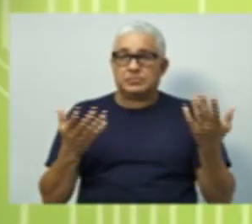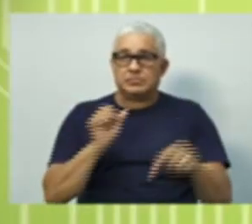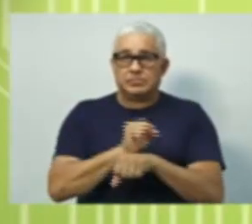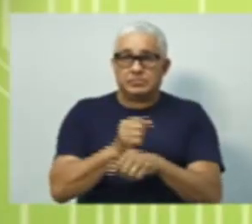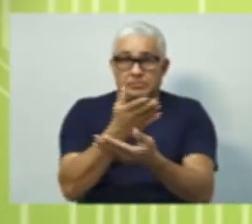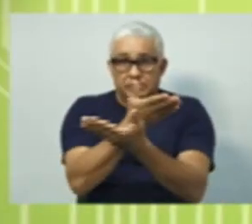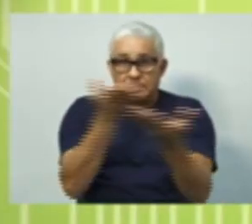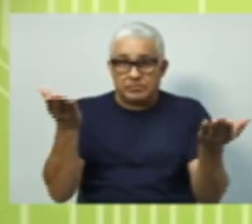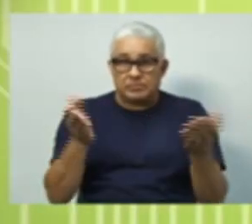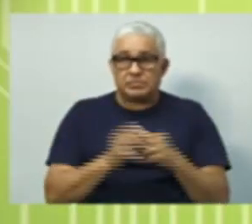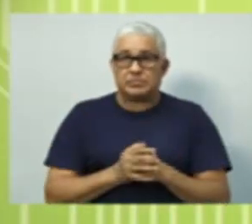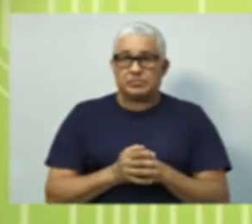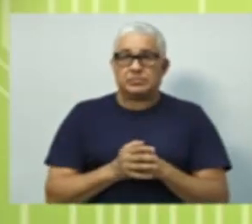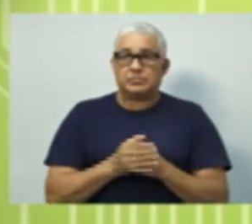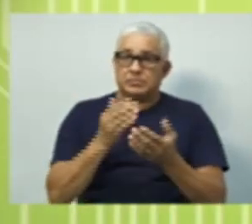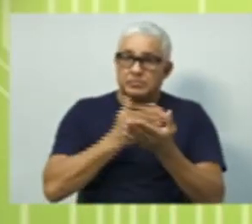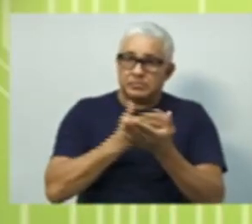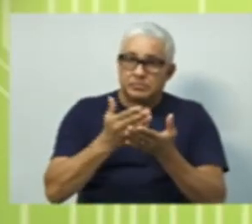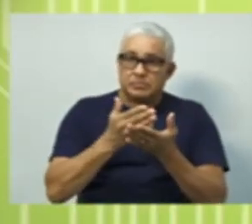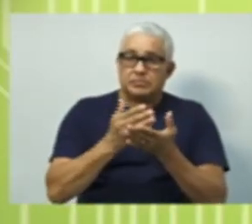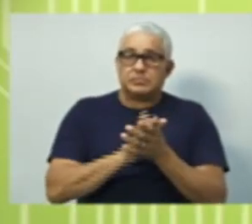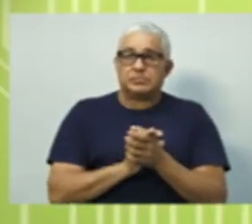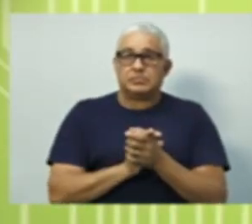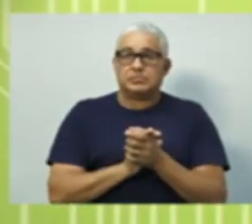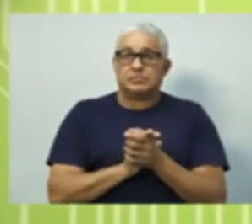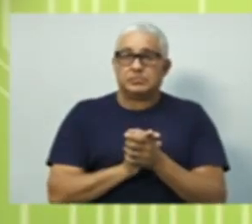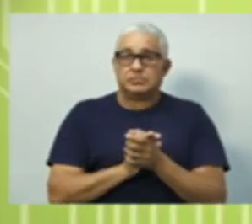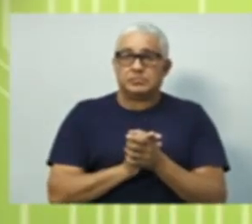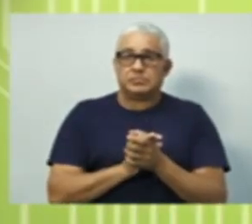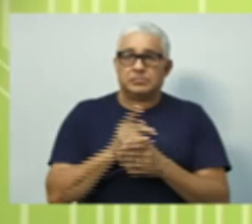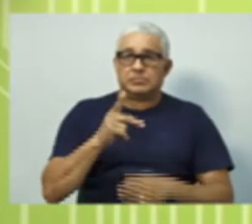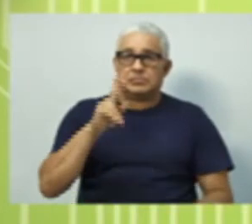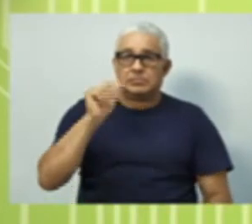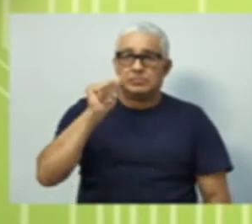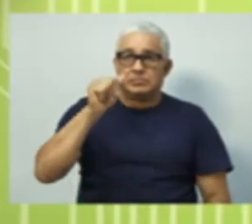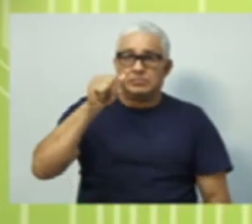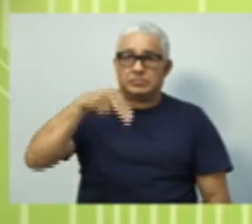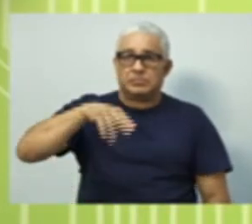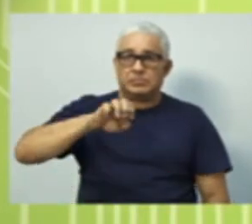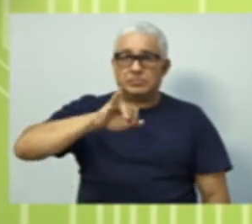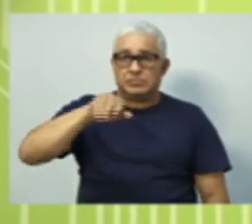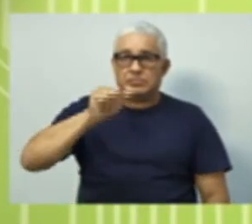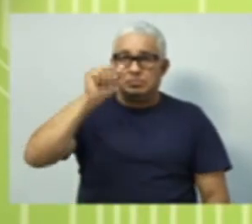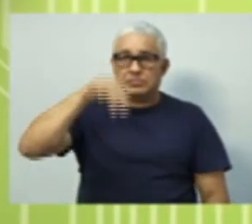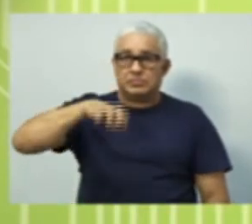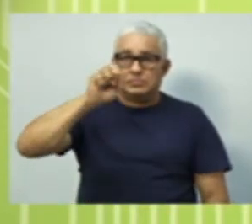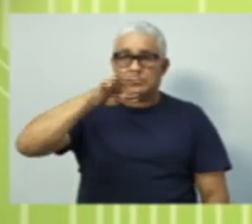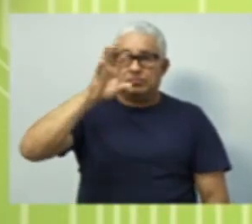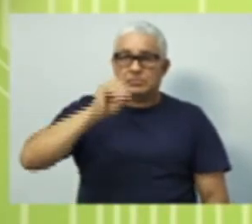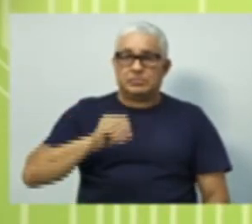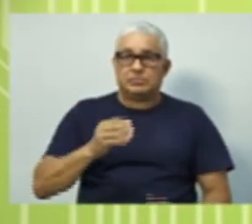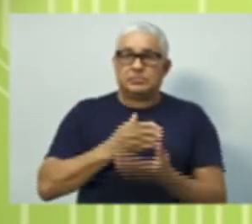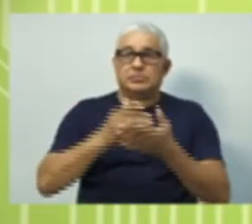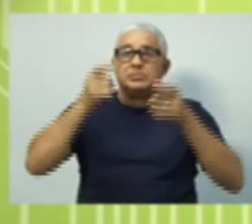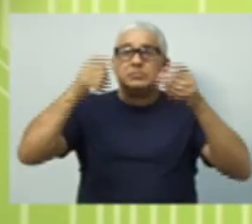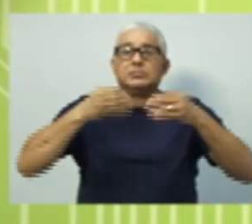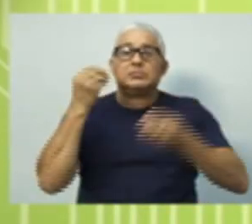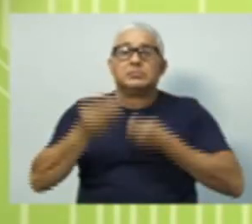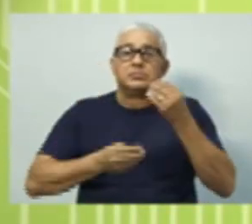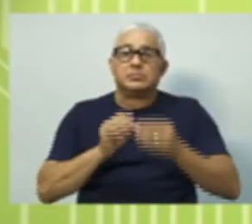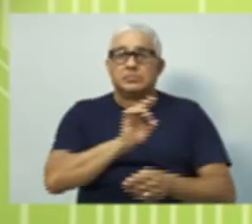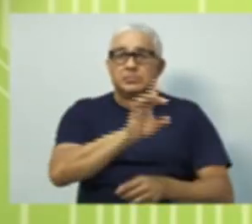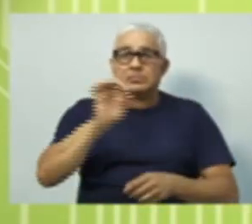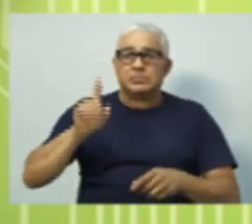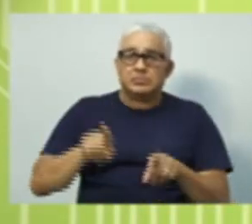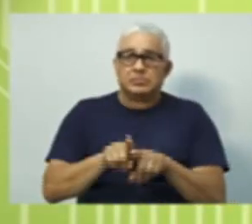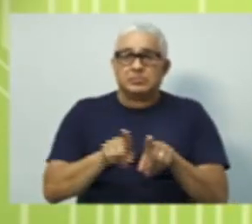aula já estão aprendendo isso. Então é importante a gente ter essa cultura da poupança. E a poupança, ela passa por